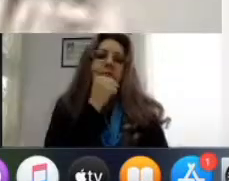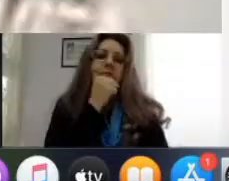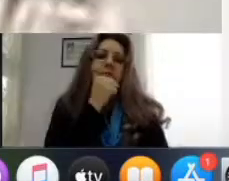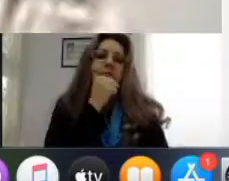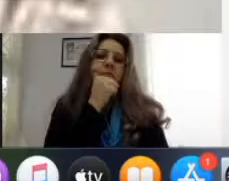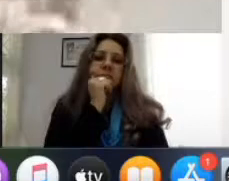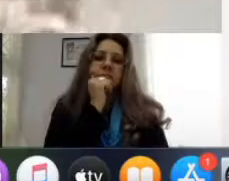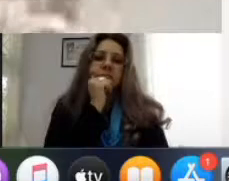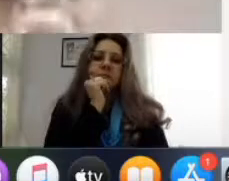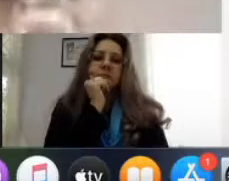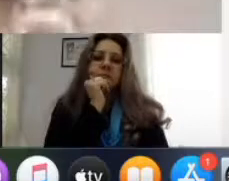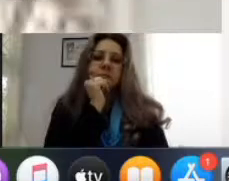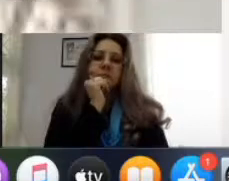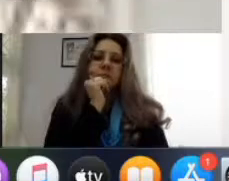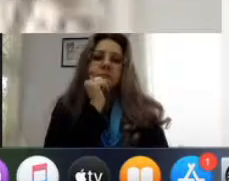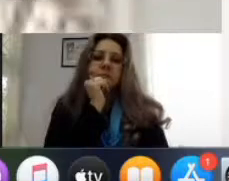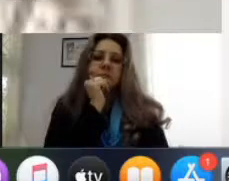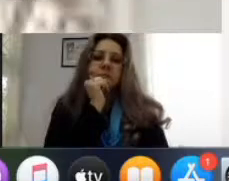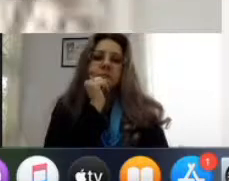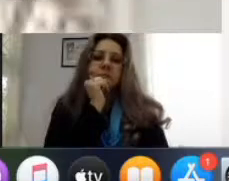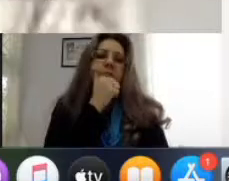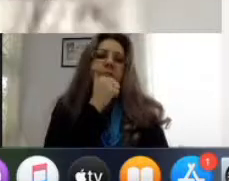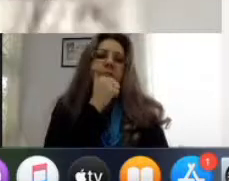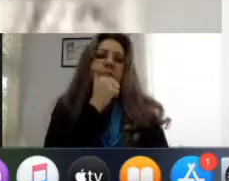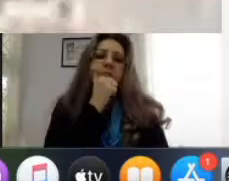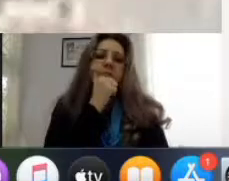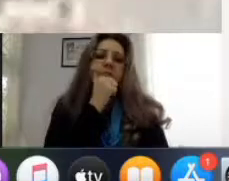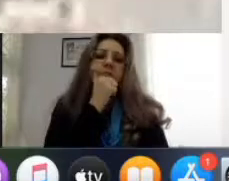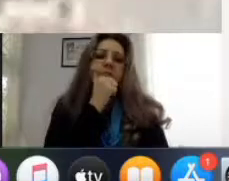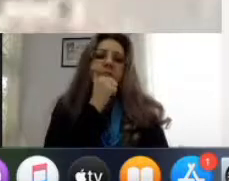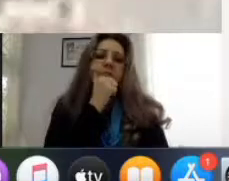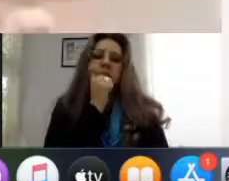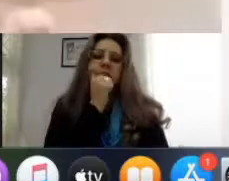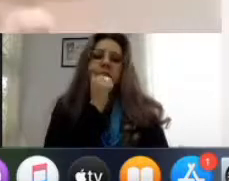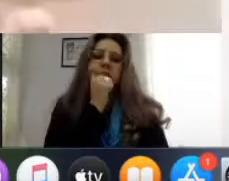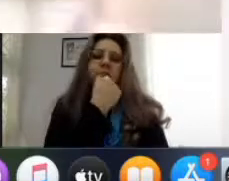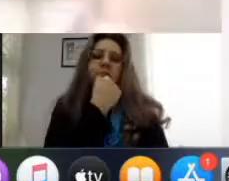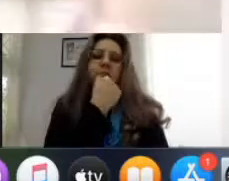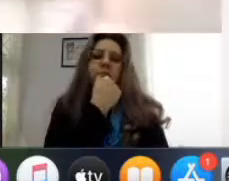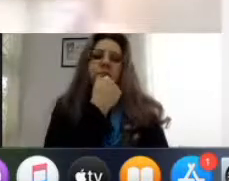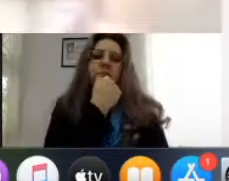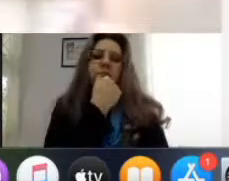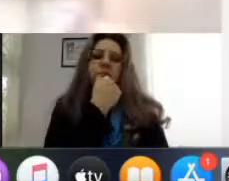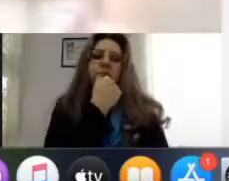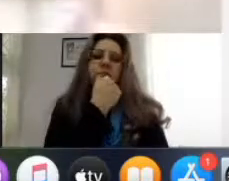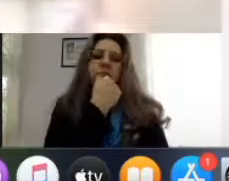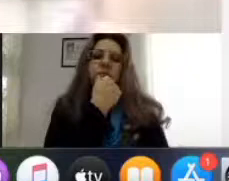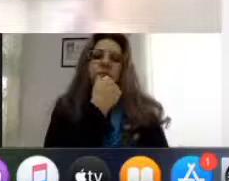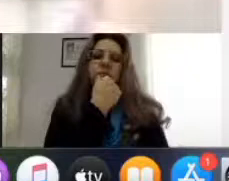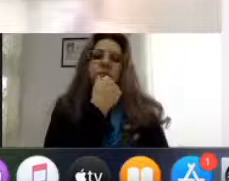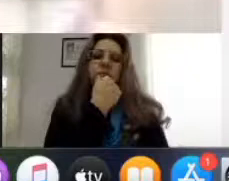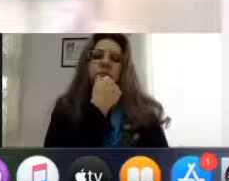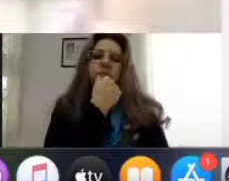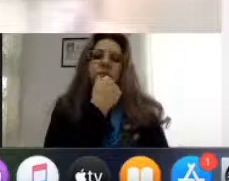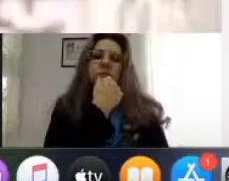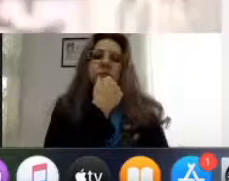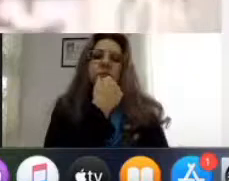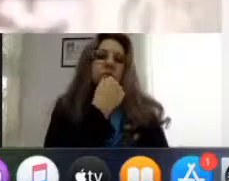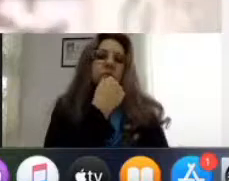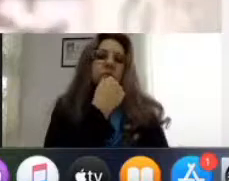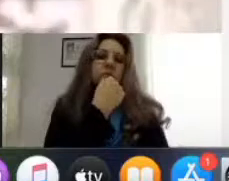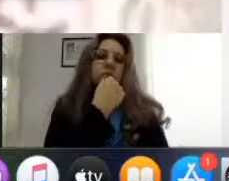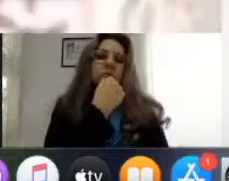à totalidade. O princípio de redes, a meu modo de ver, é